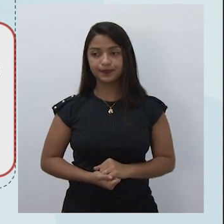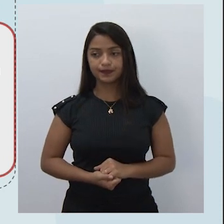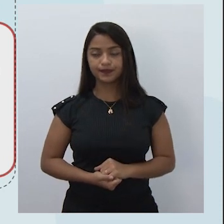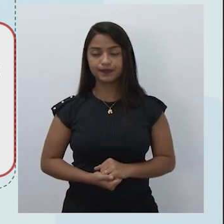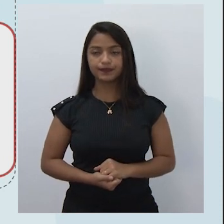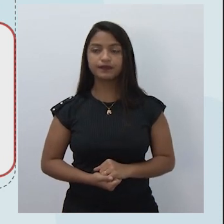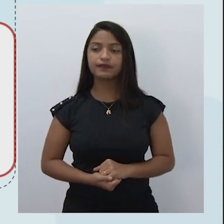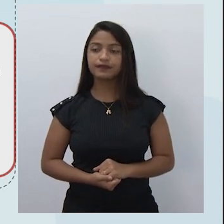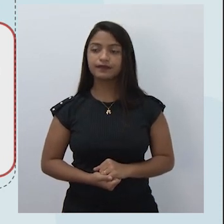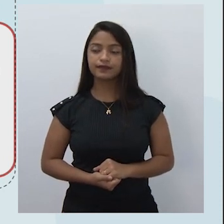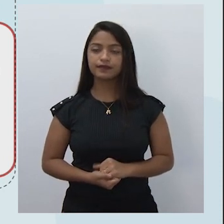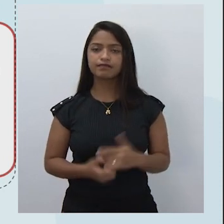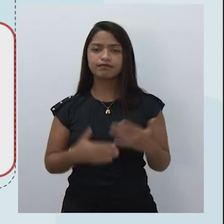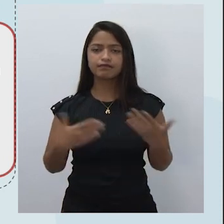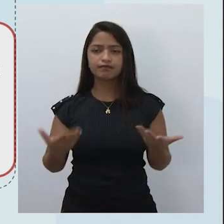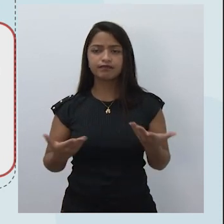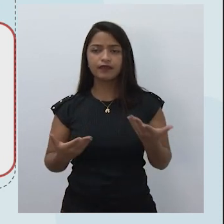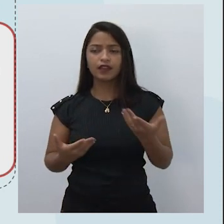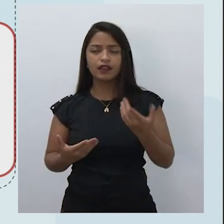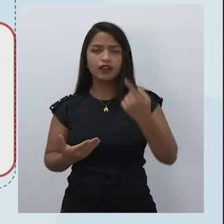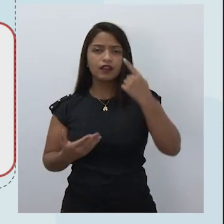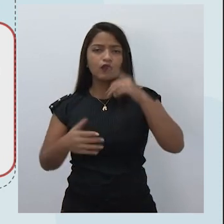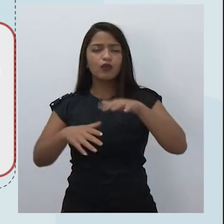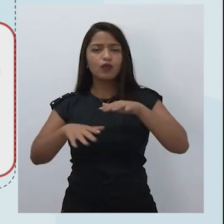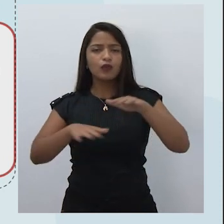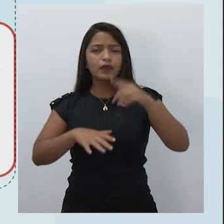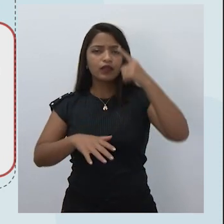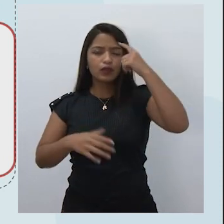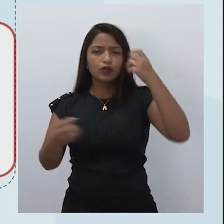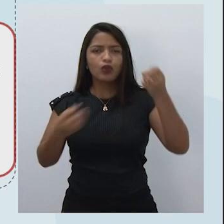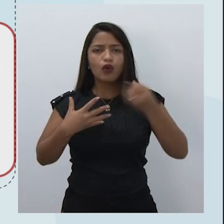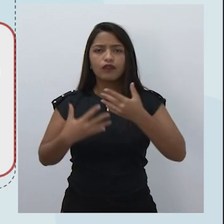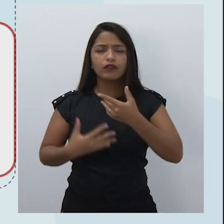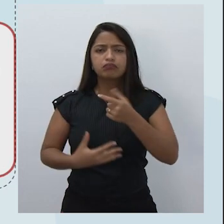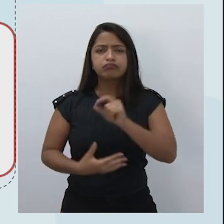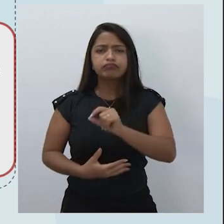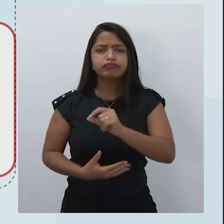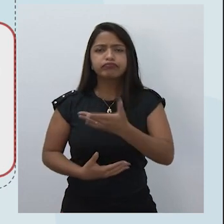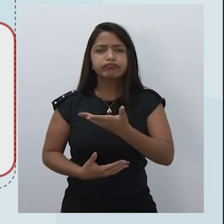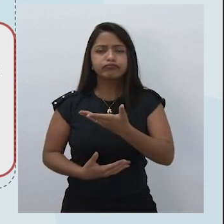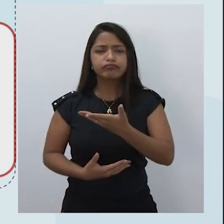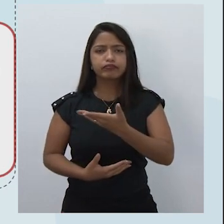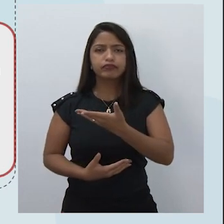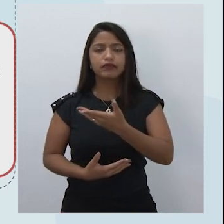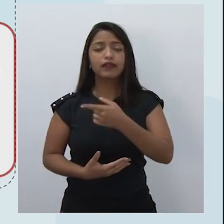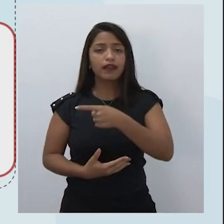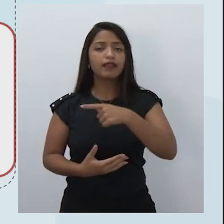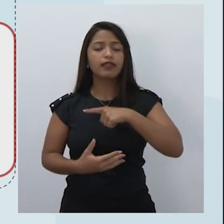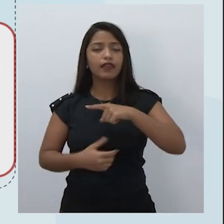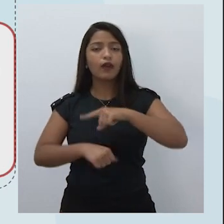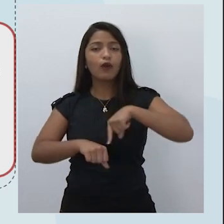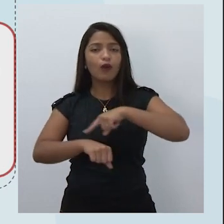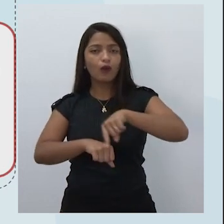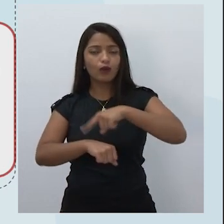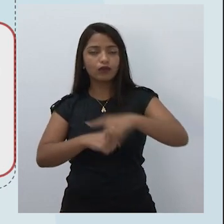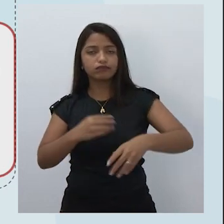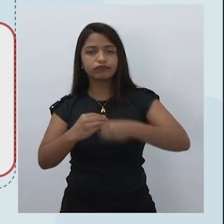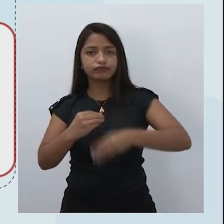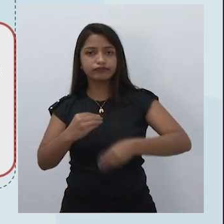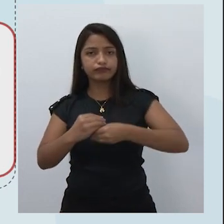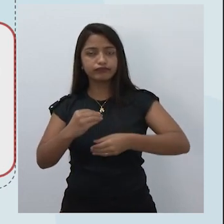Isso. E onde entra o Inova, né? O Inova, ele compõe a carga horária dos